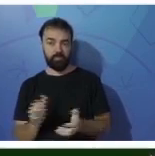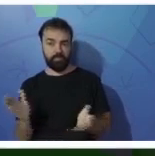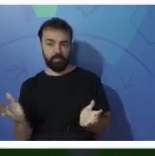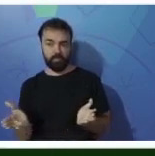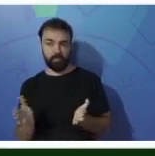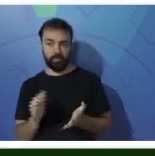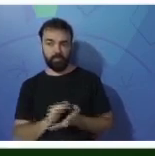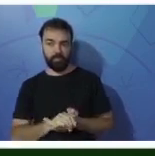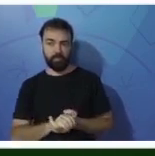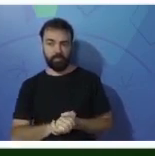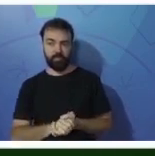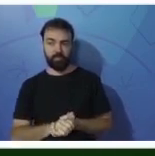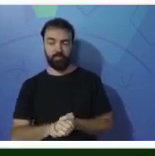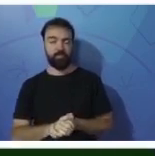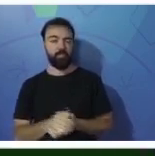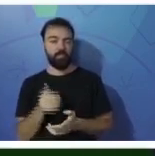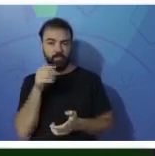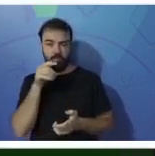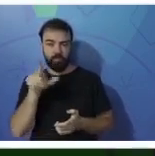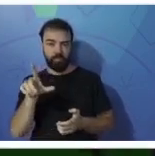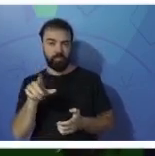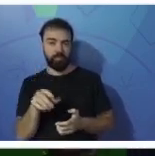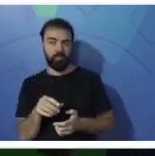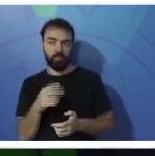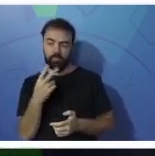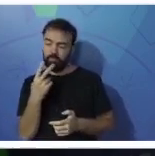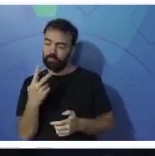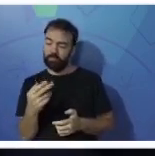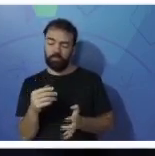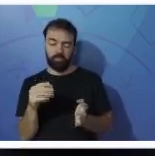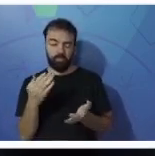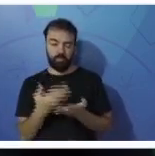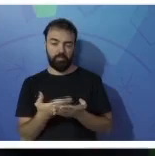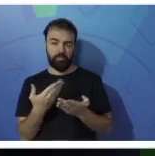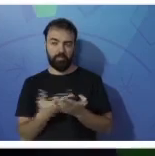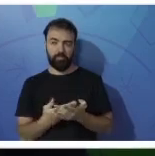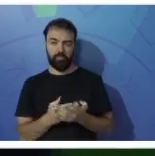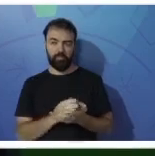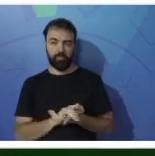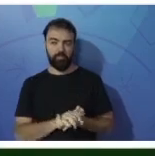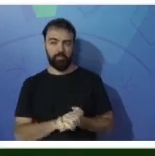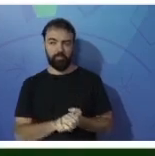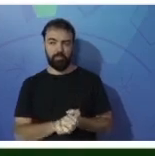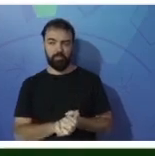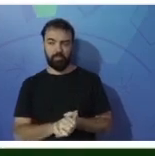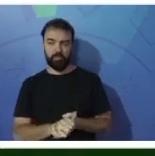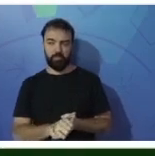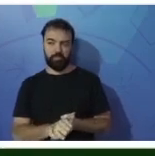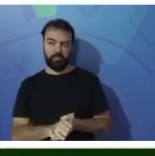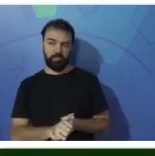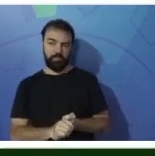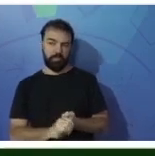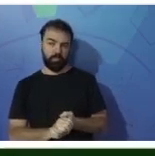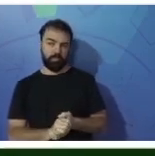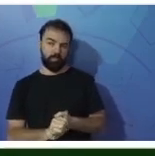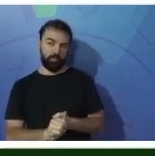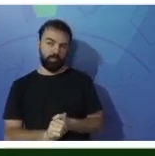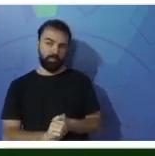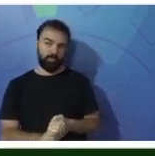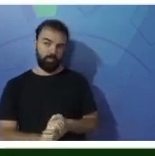Agora, nós vamos para o Estudar a Língua, da página 34, tá? Nós vamos aqui